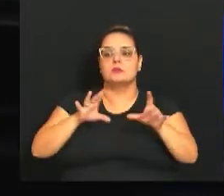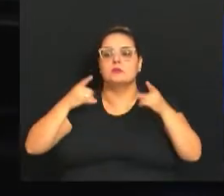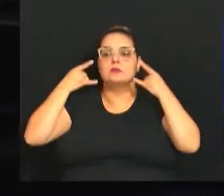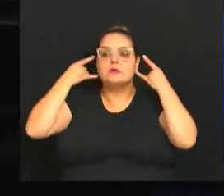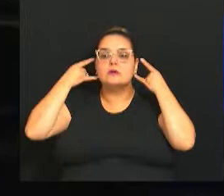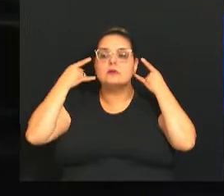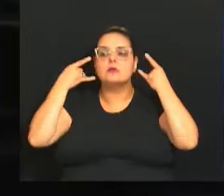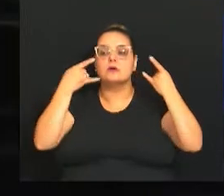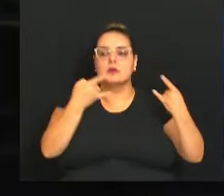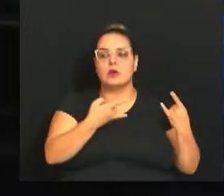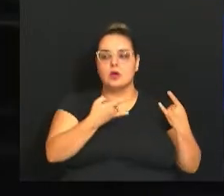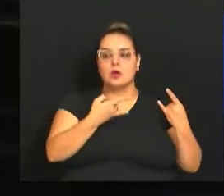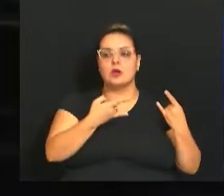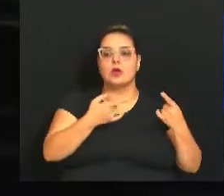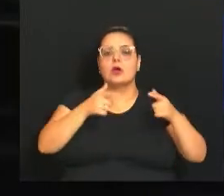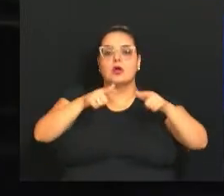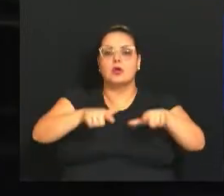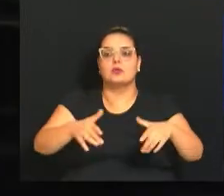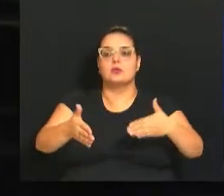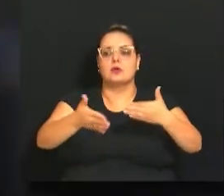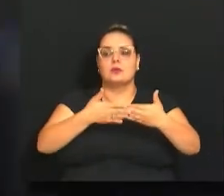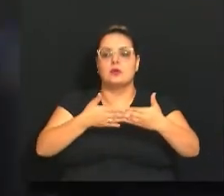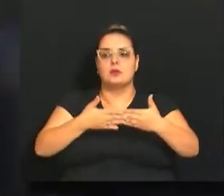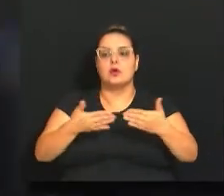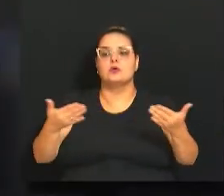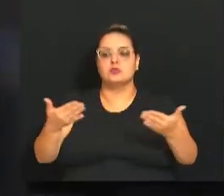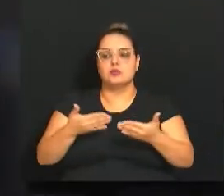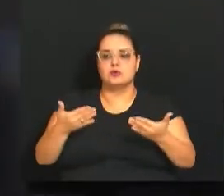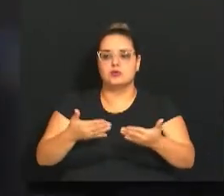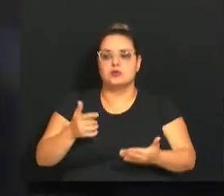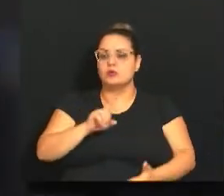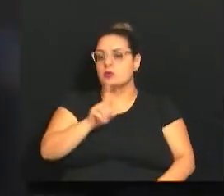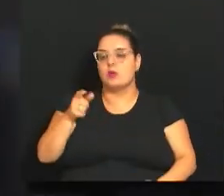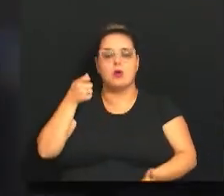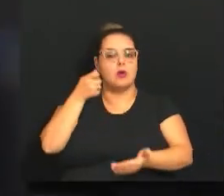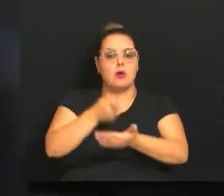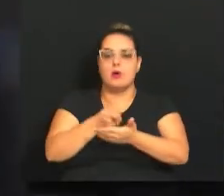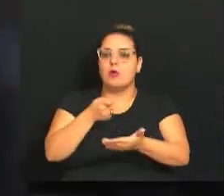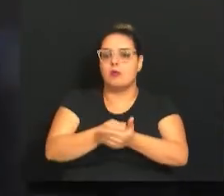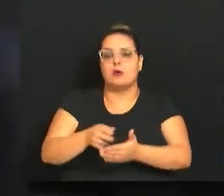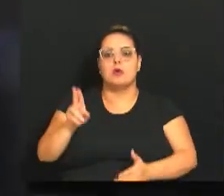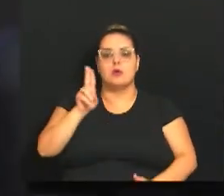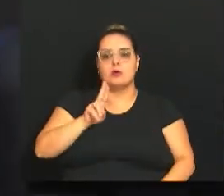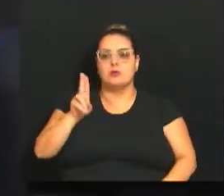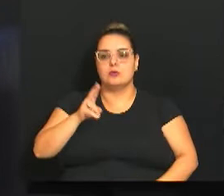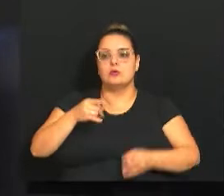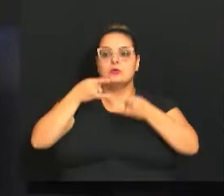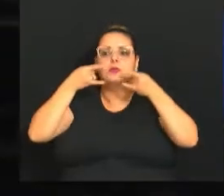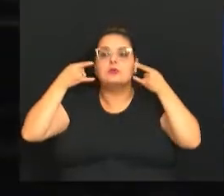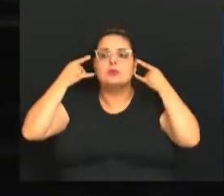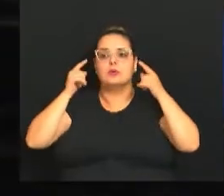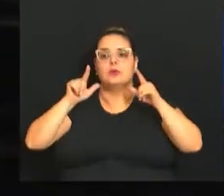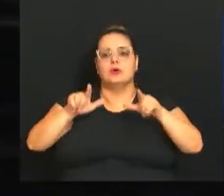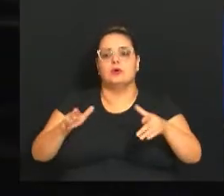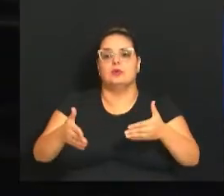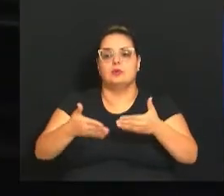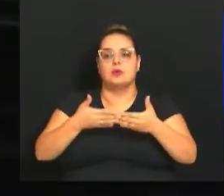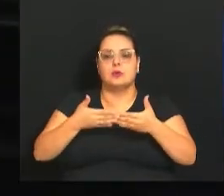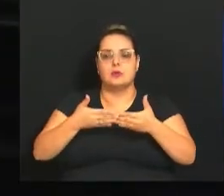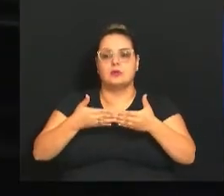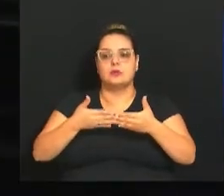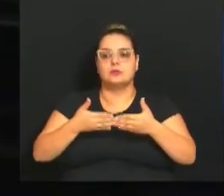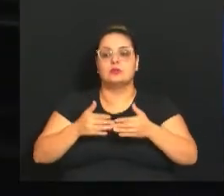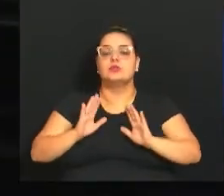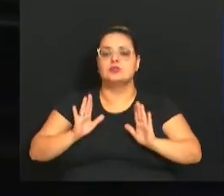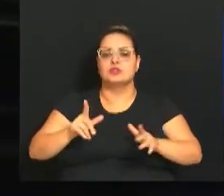máscaras em ambientes fechados. A partir de hoje, não é mais obrigatório o uso de máscaras em ambientes fechados. Já tínhamos liberado